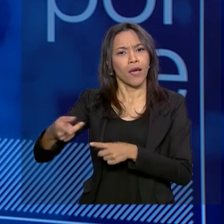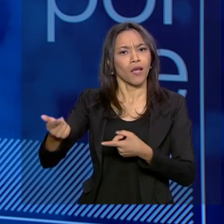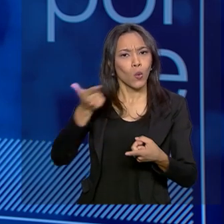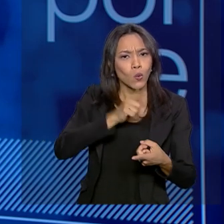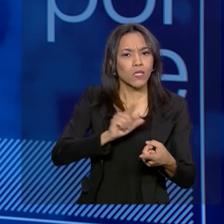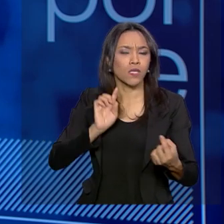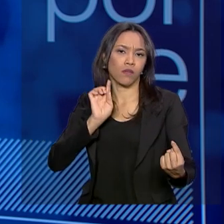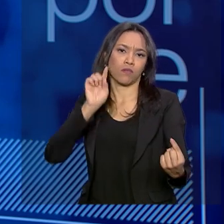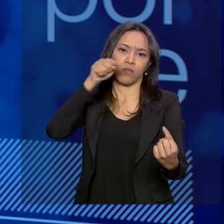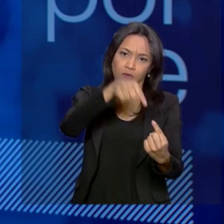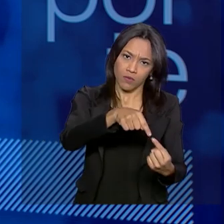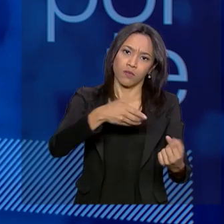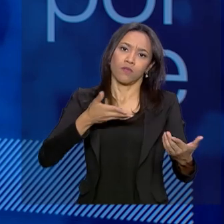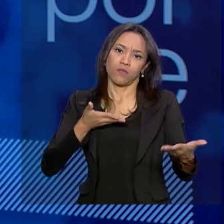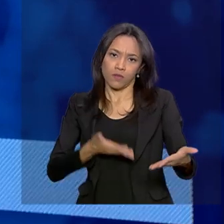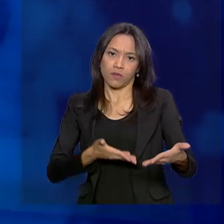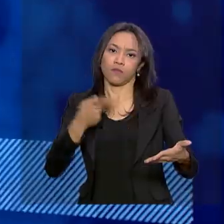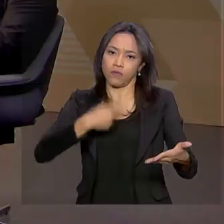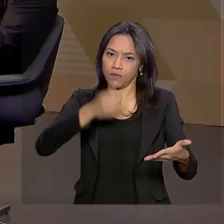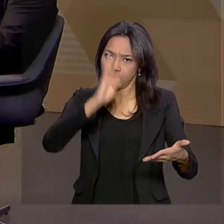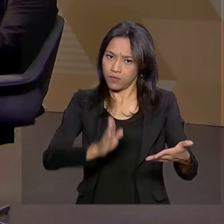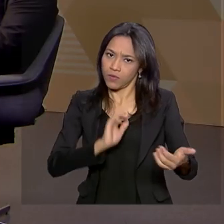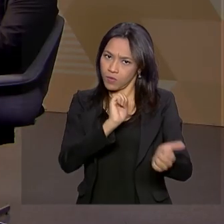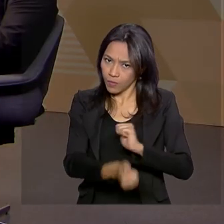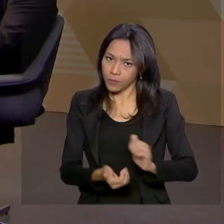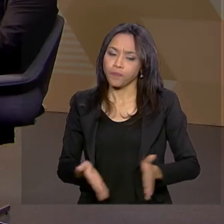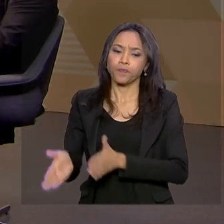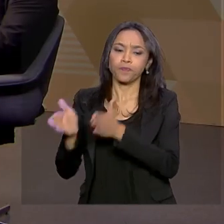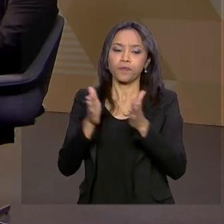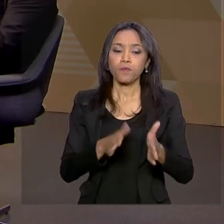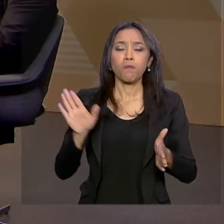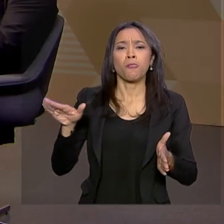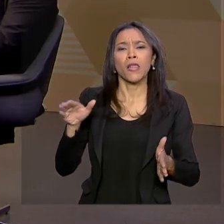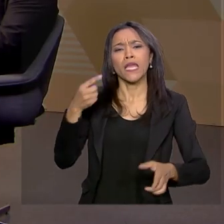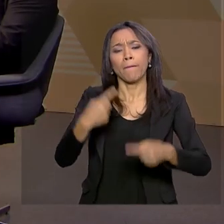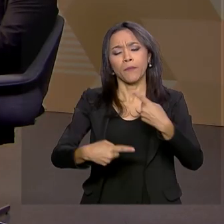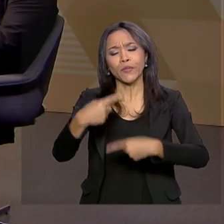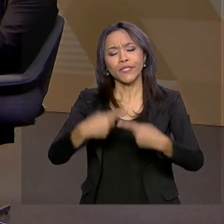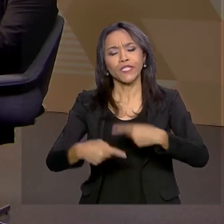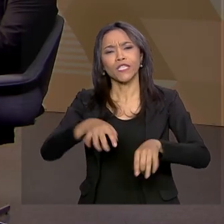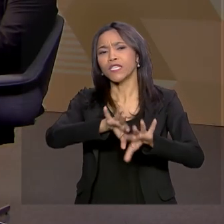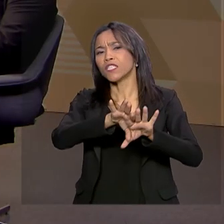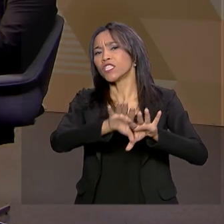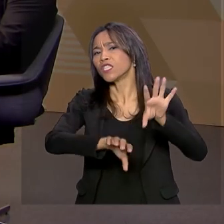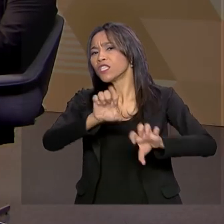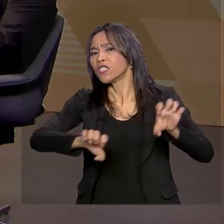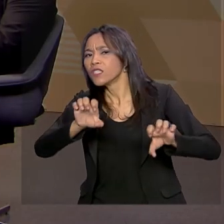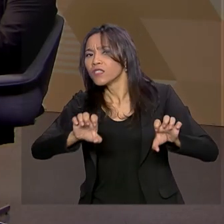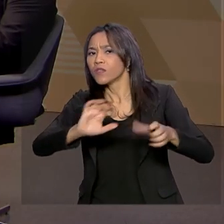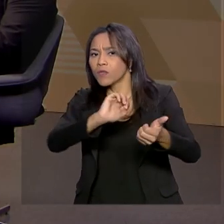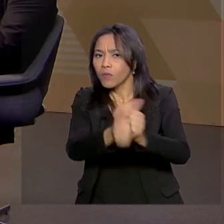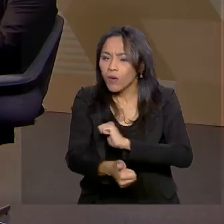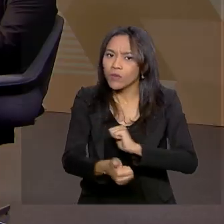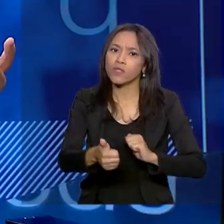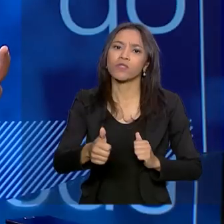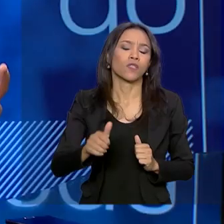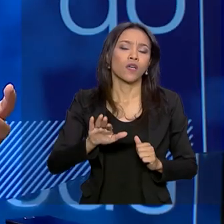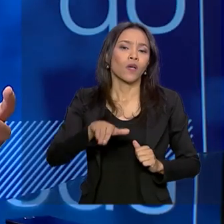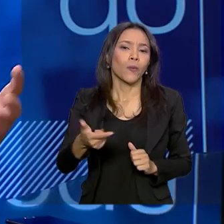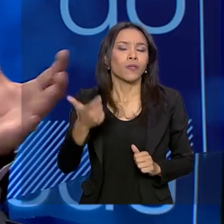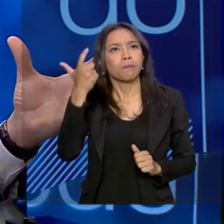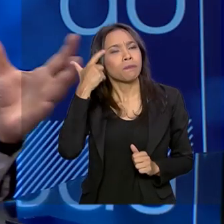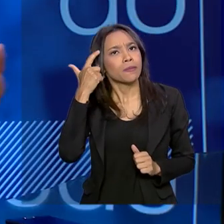caminho do esporte nacional. E a política nacional de infraestrutura do esporte? Quando a gente pensa